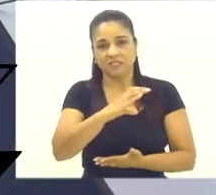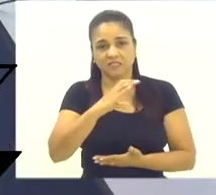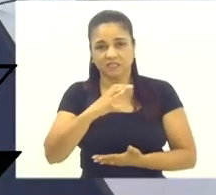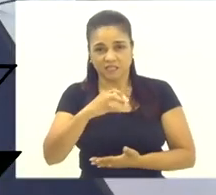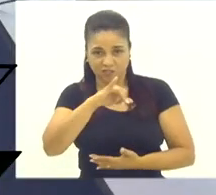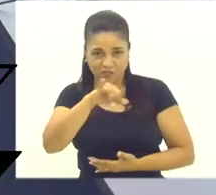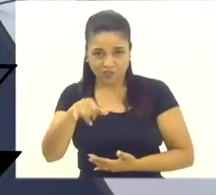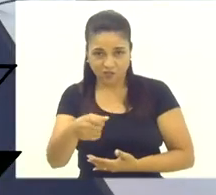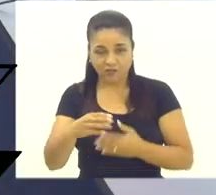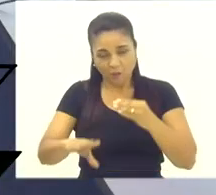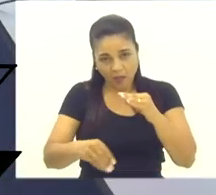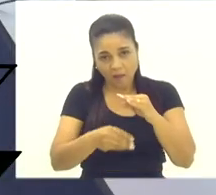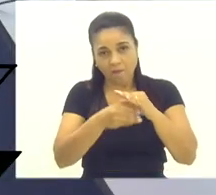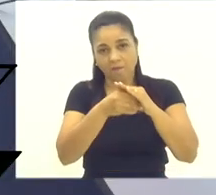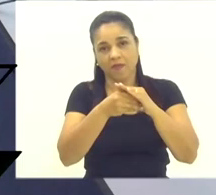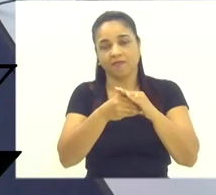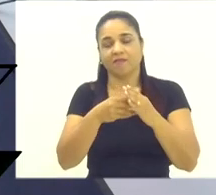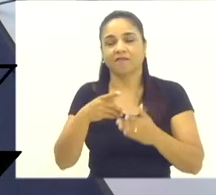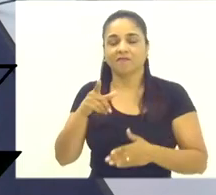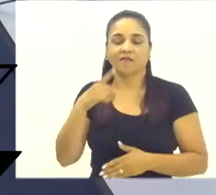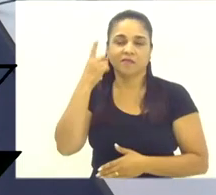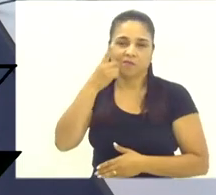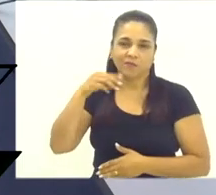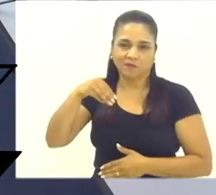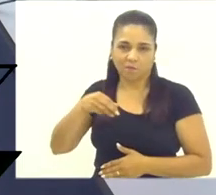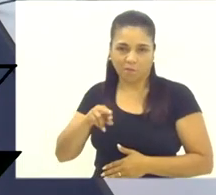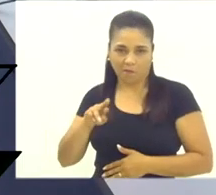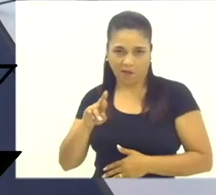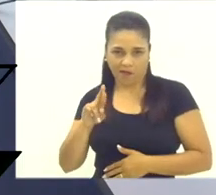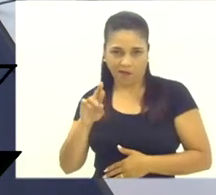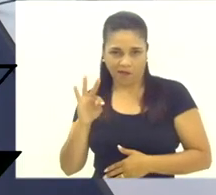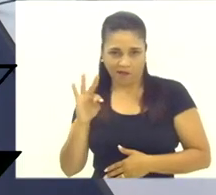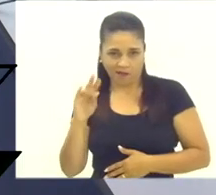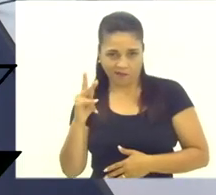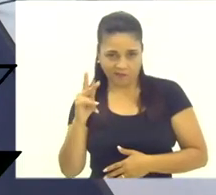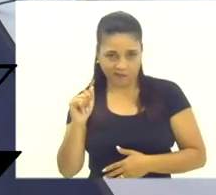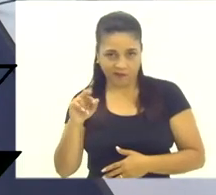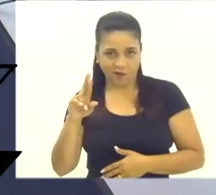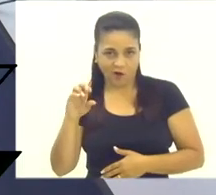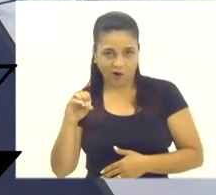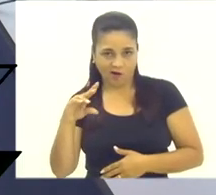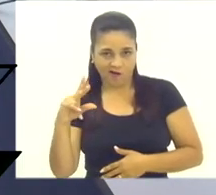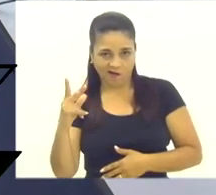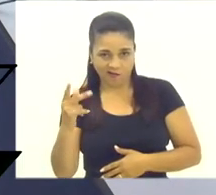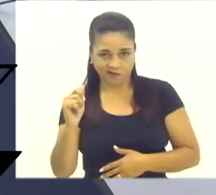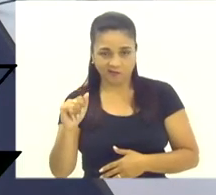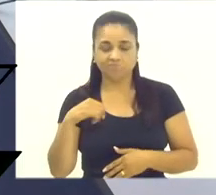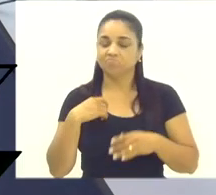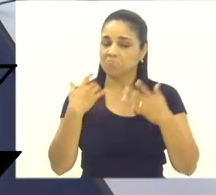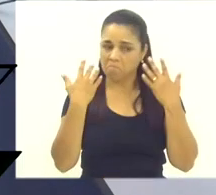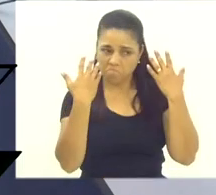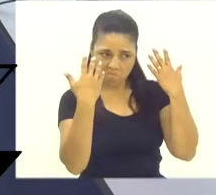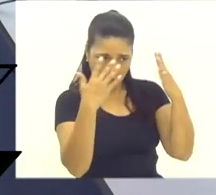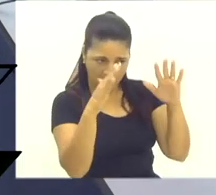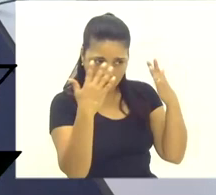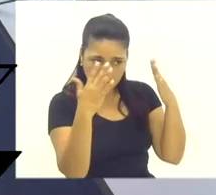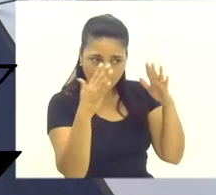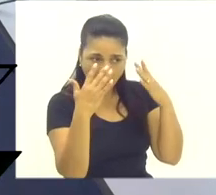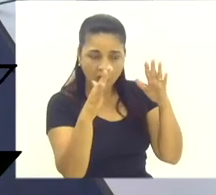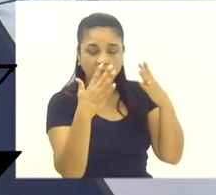as emendas deputada Marta Rocha porque são Parabéns aí porque